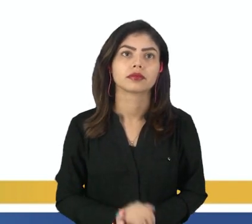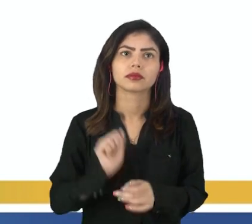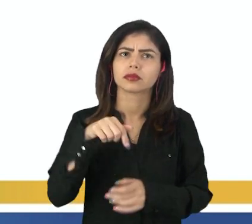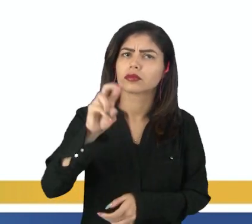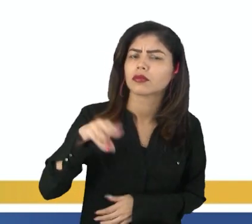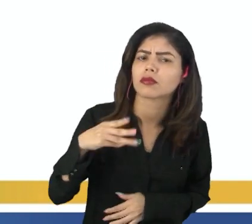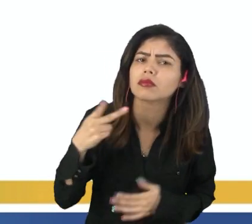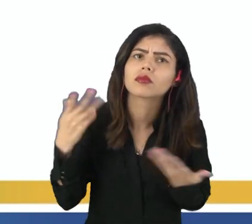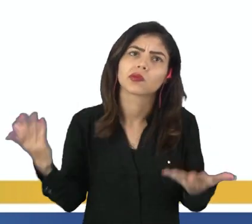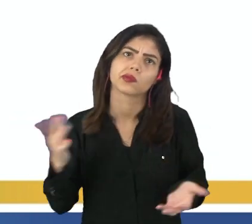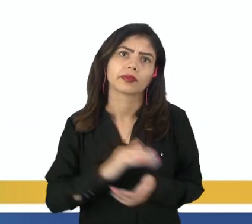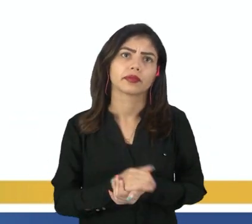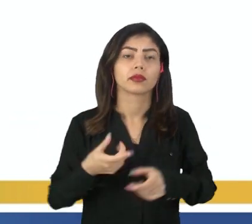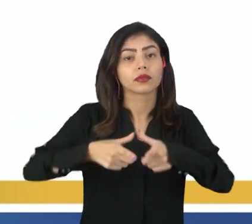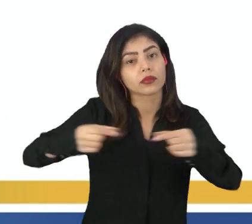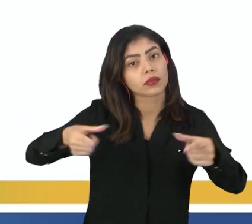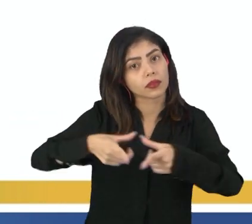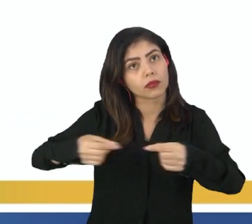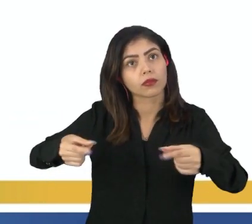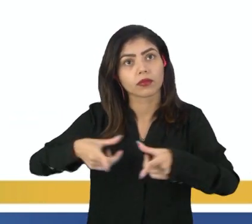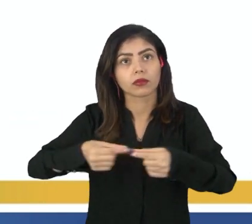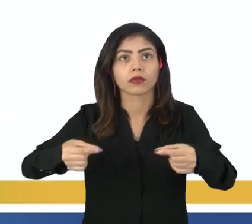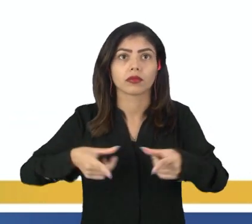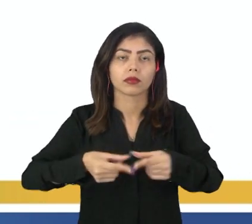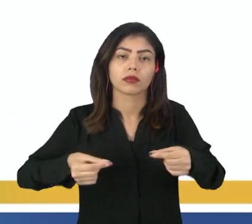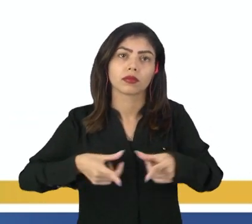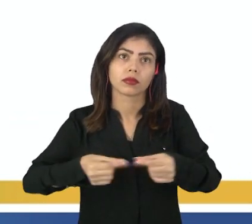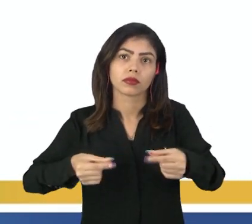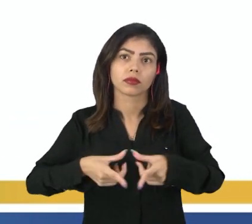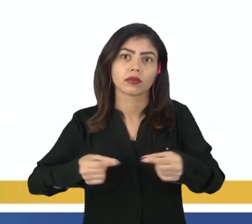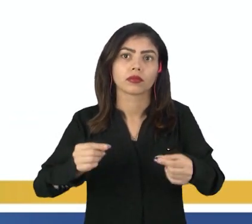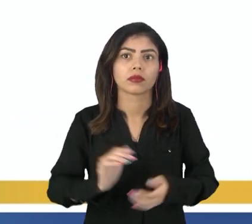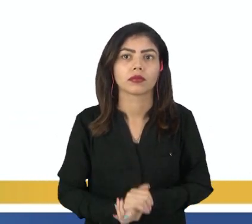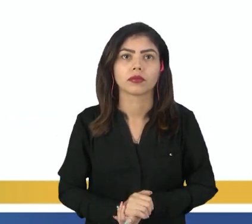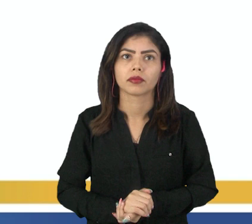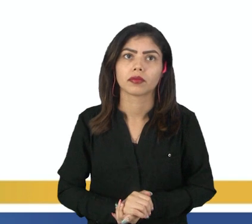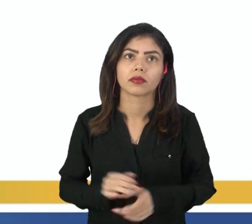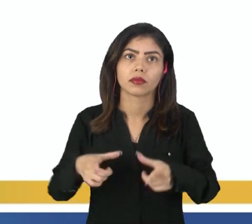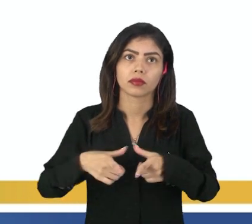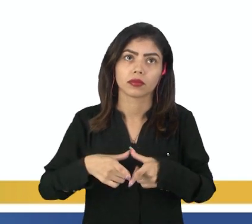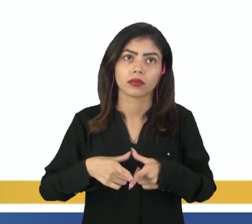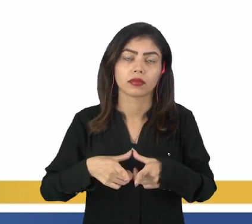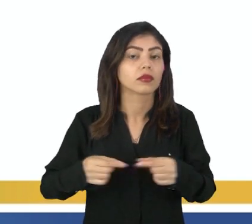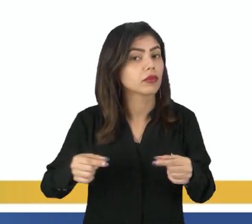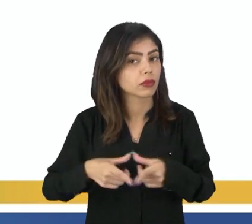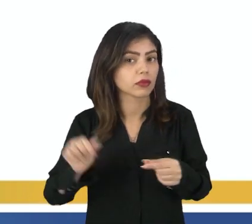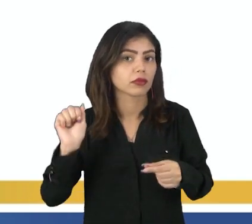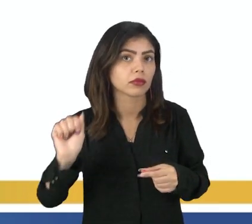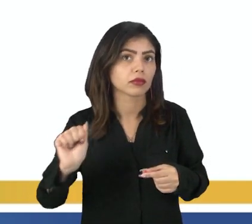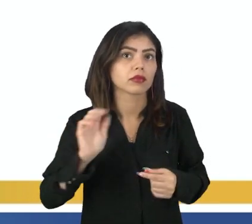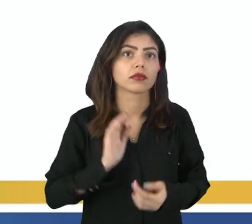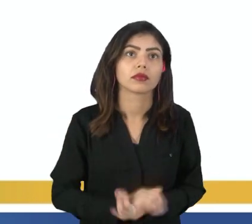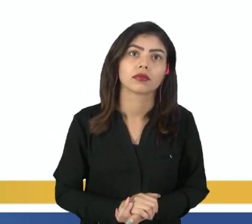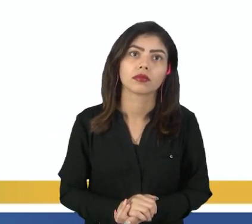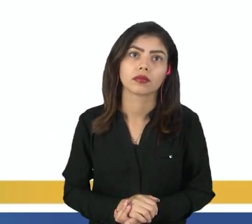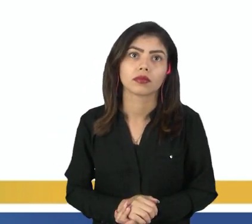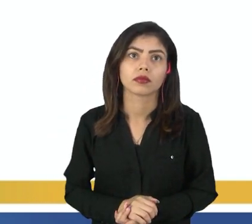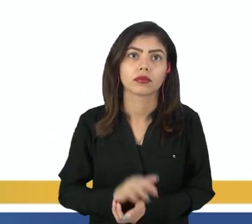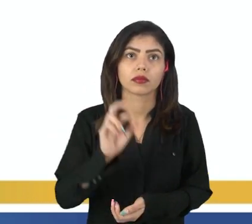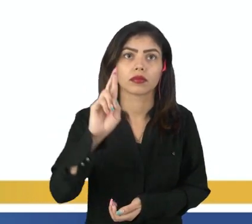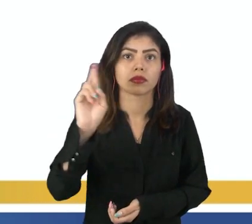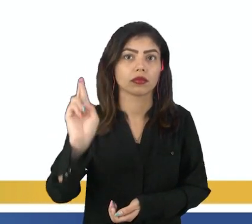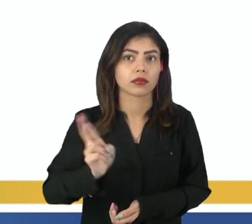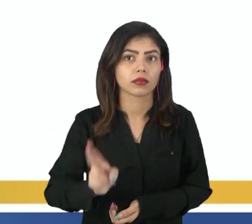De quem estamos nos referindo? A situação, de que ela está se referindo à situação acima? Letra A, ao colonizador